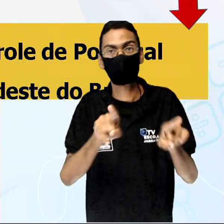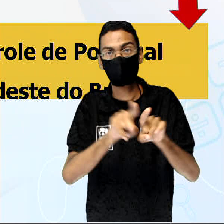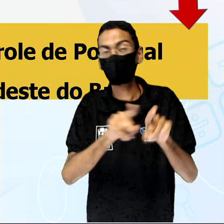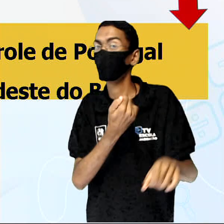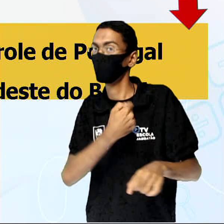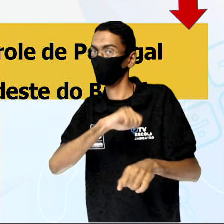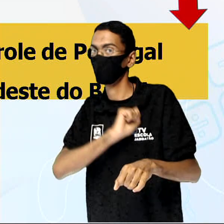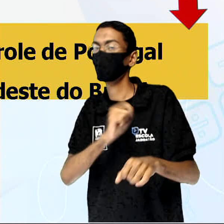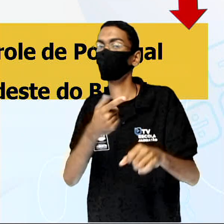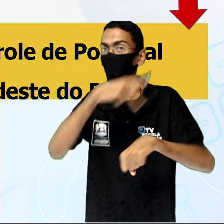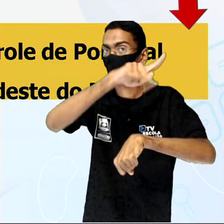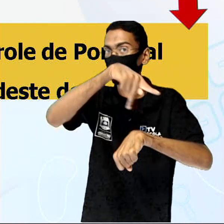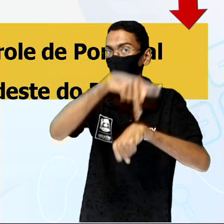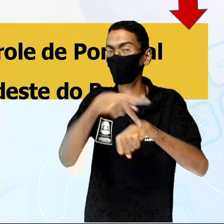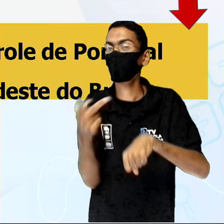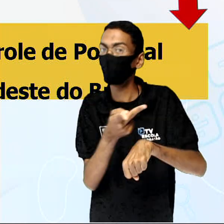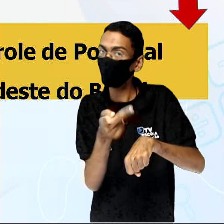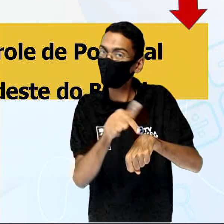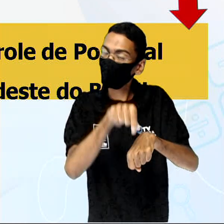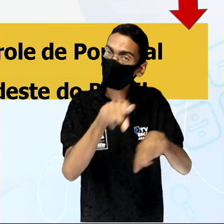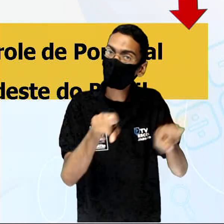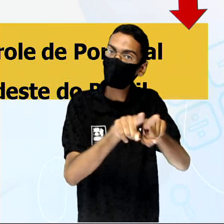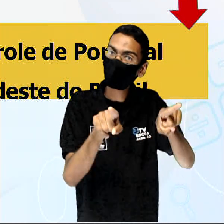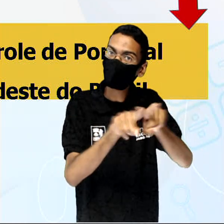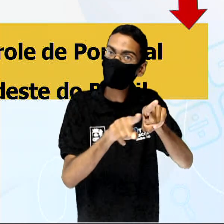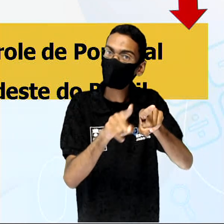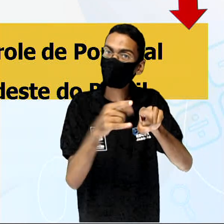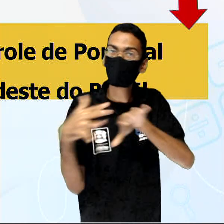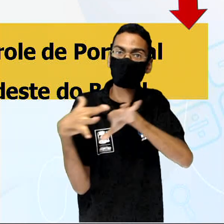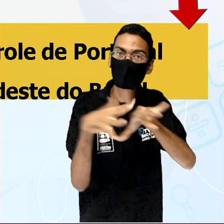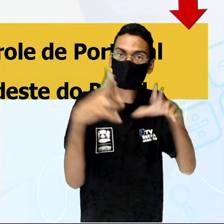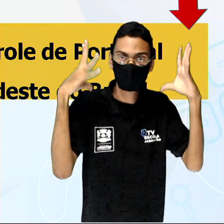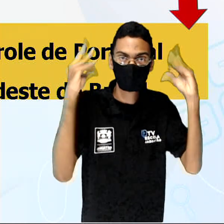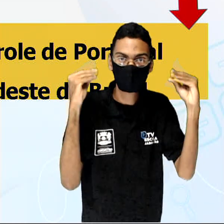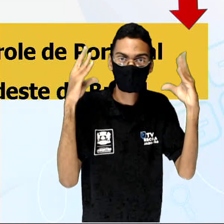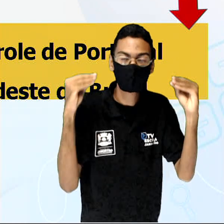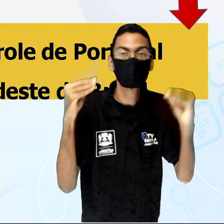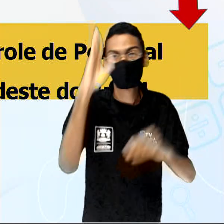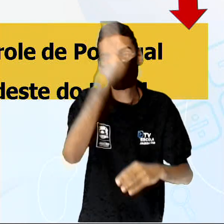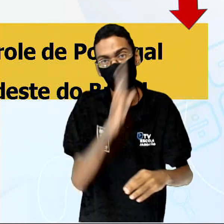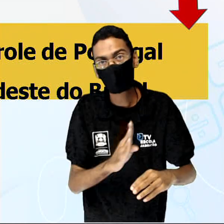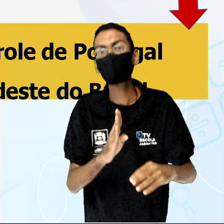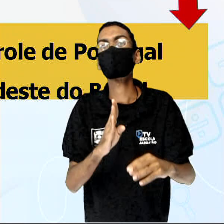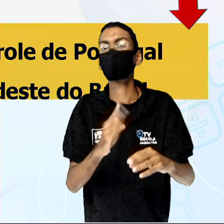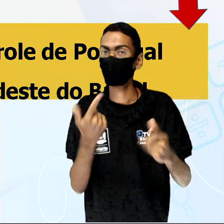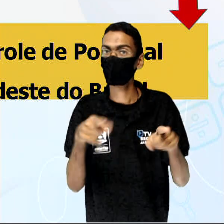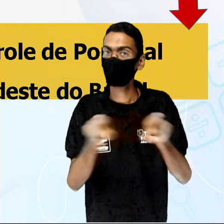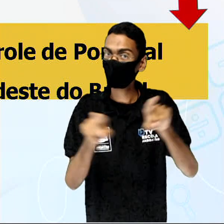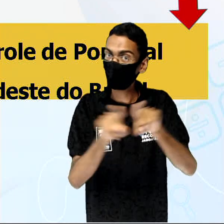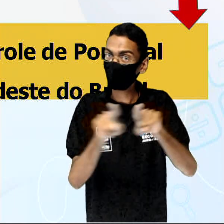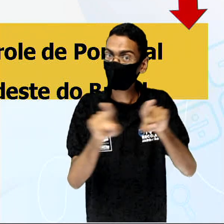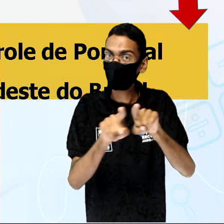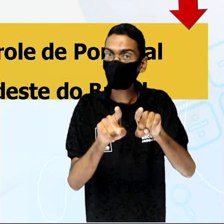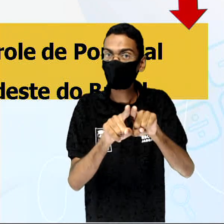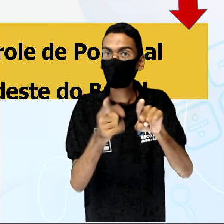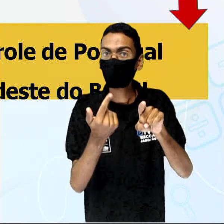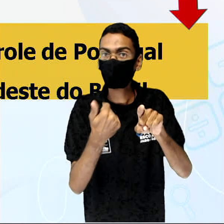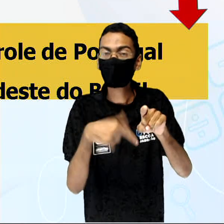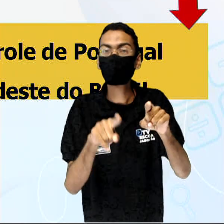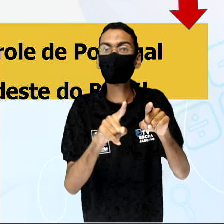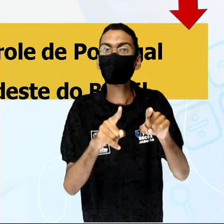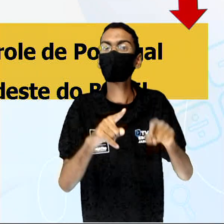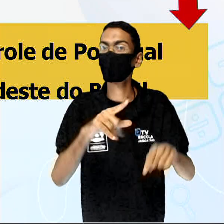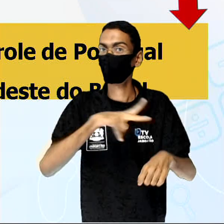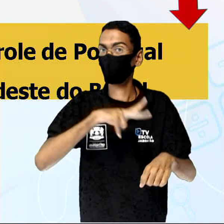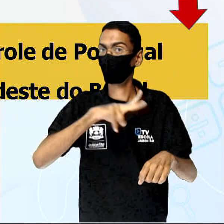que levou à invasão dos holandeses no Brasil. Com a saída de Maurício Nassau, houve a insurreição pernambucana, a gente botou para correr